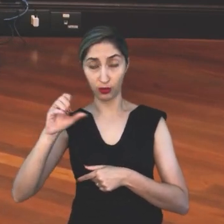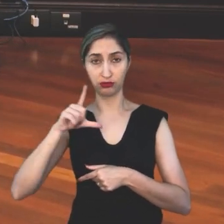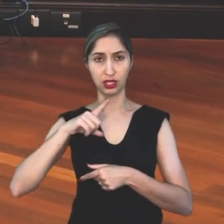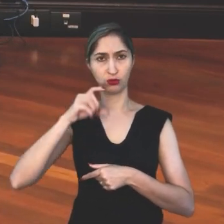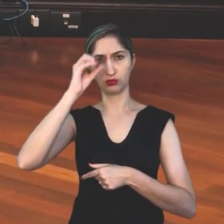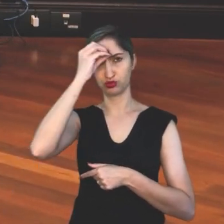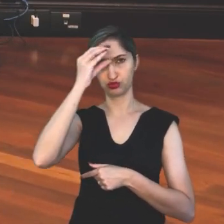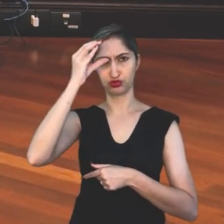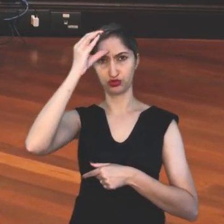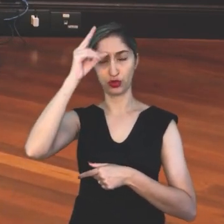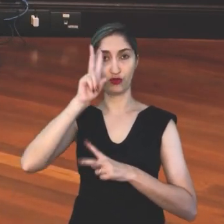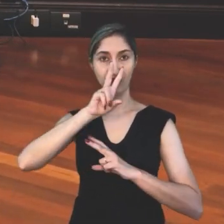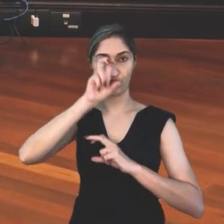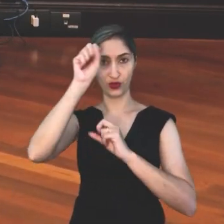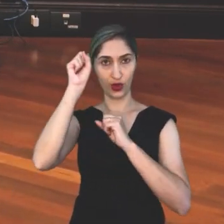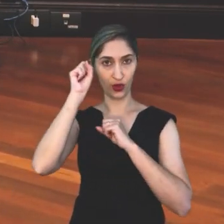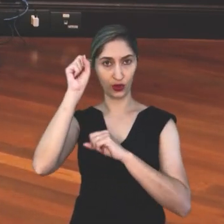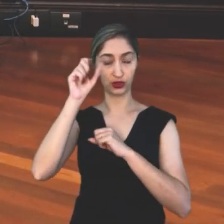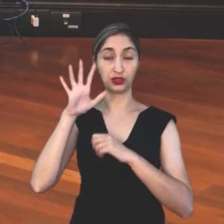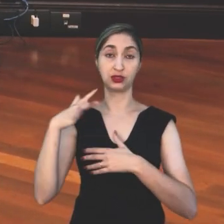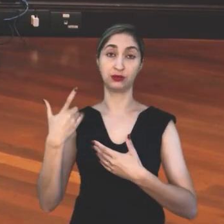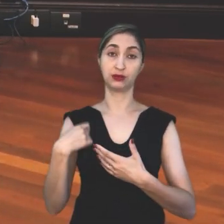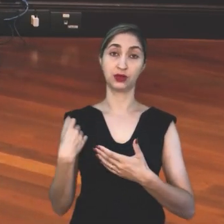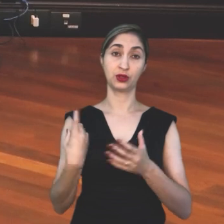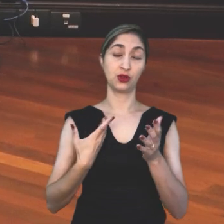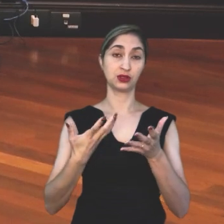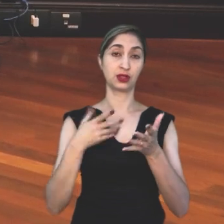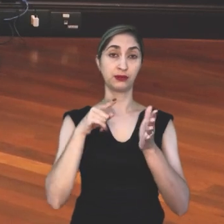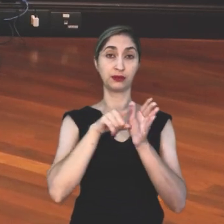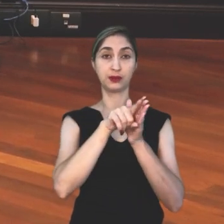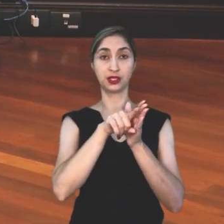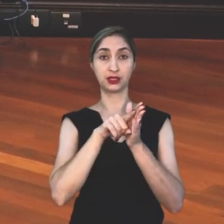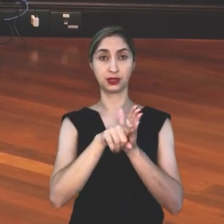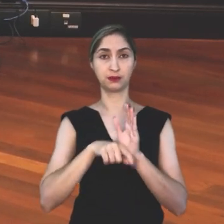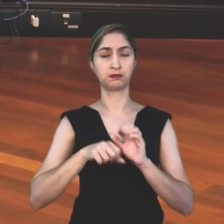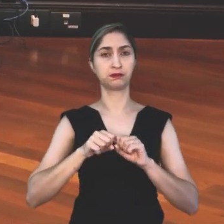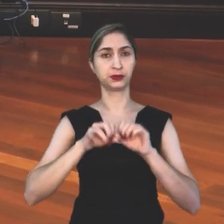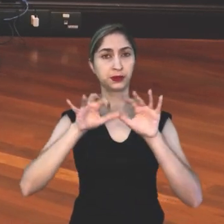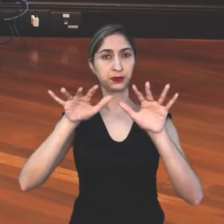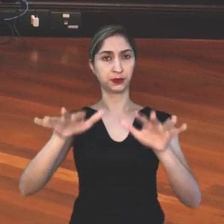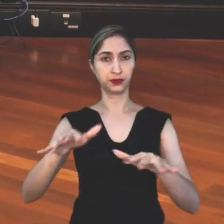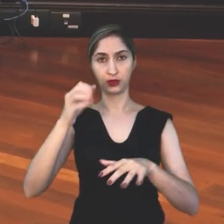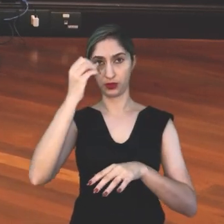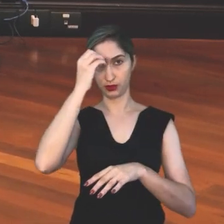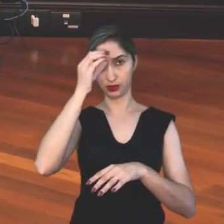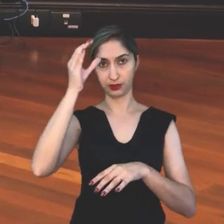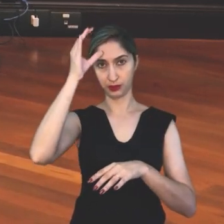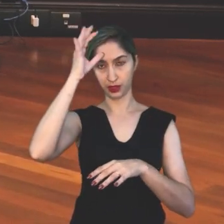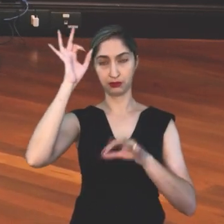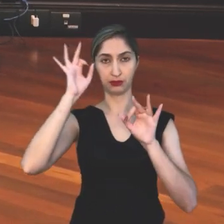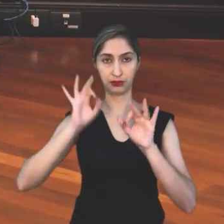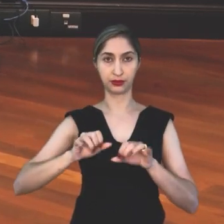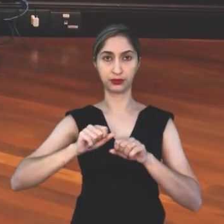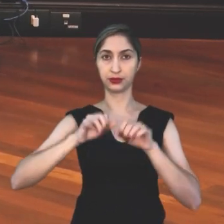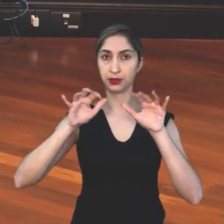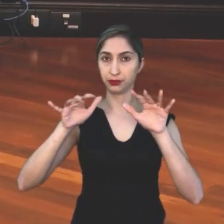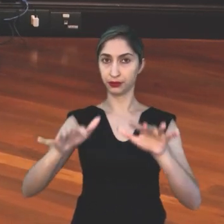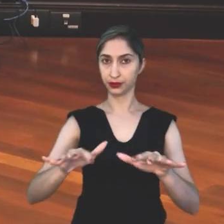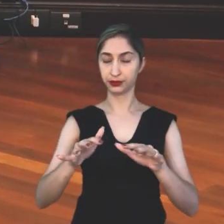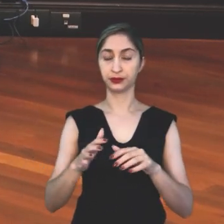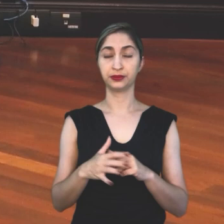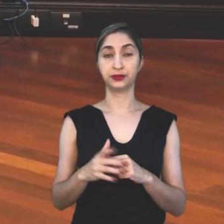carga de conhecimento muito grande. Né? E é aí que a gente quer entrar com essas pesquisas e difundir também essa questão